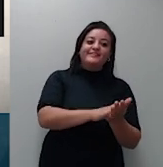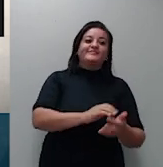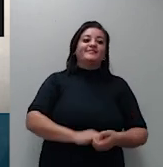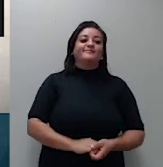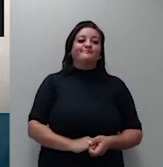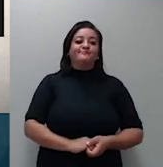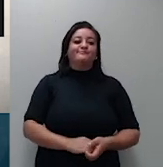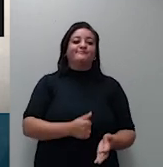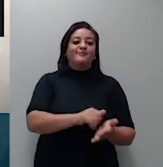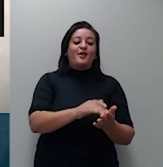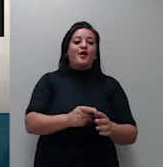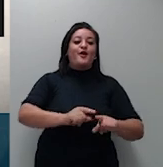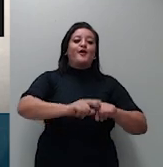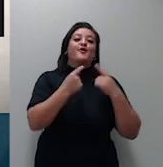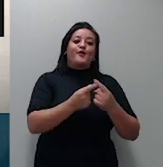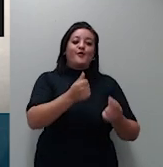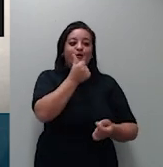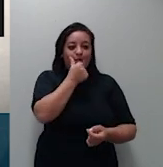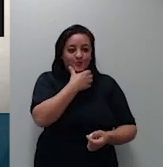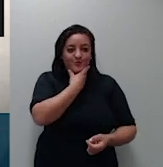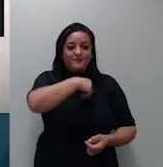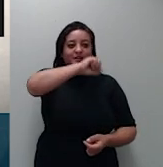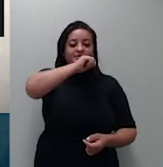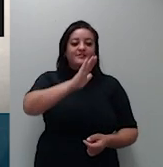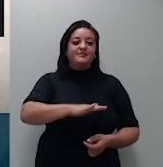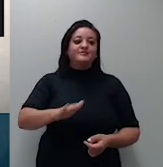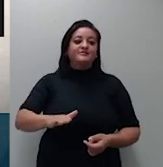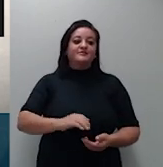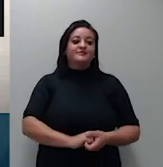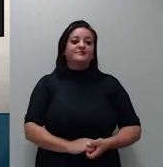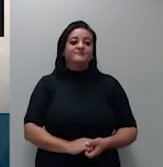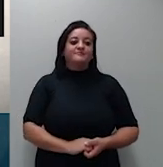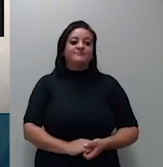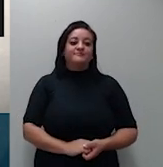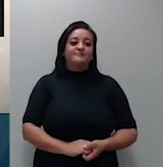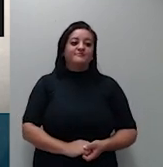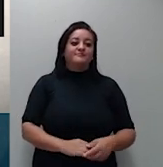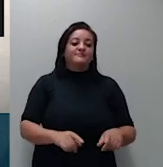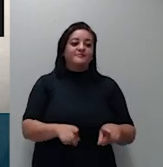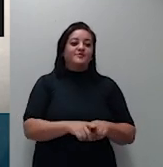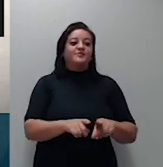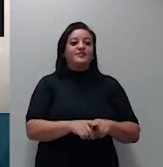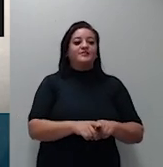o pai né então eu digo aqui